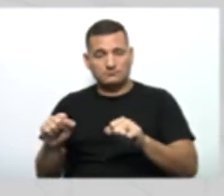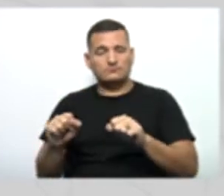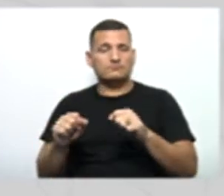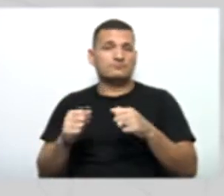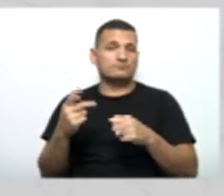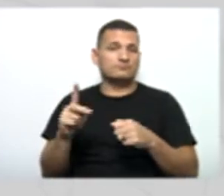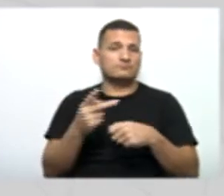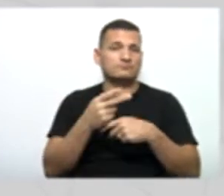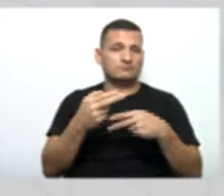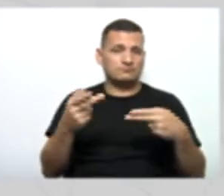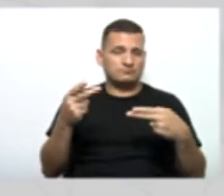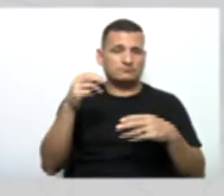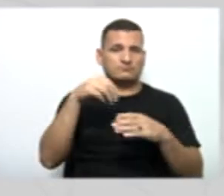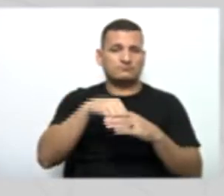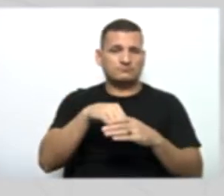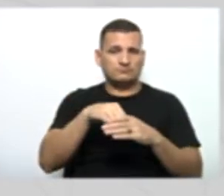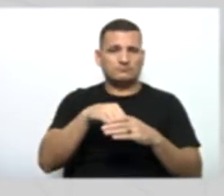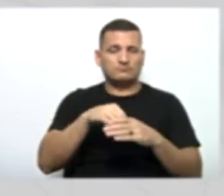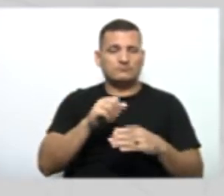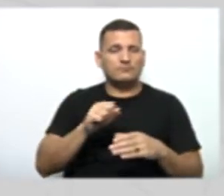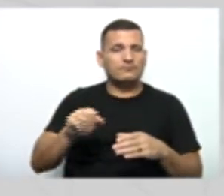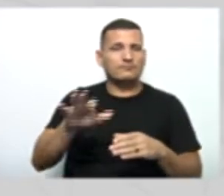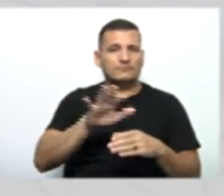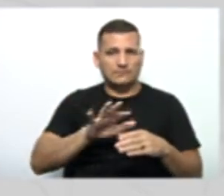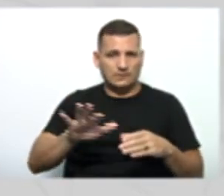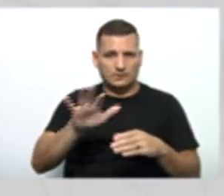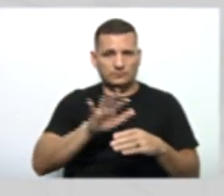componentes com o ambiente externo.